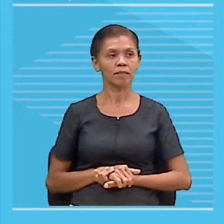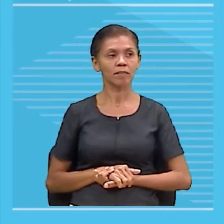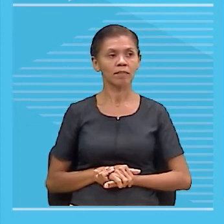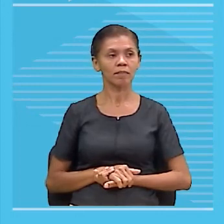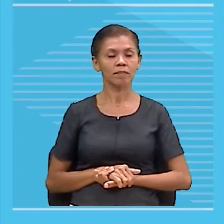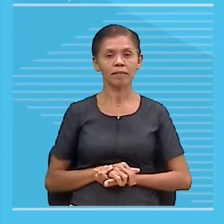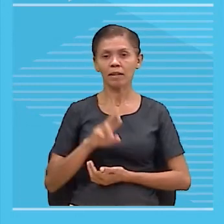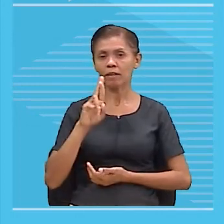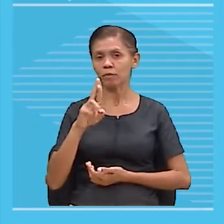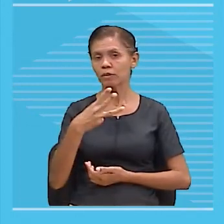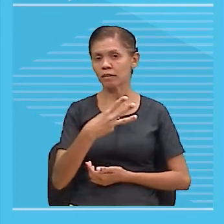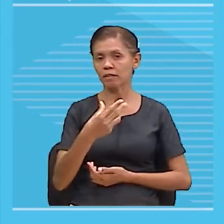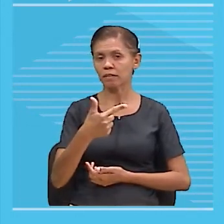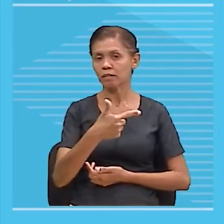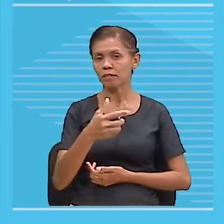320, né?